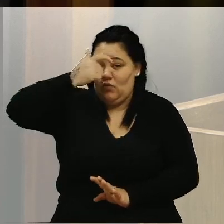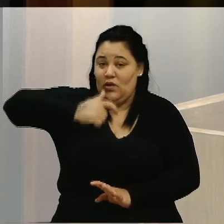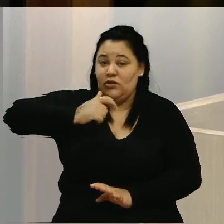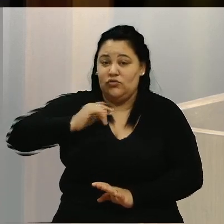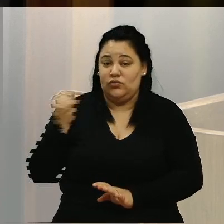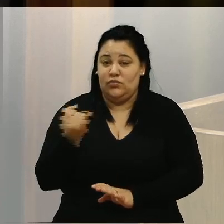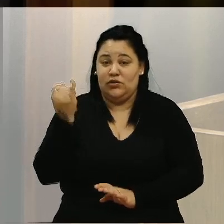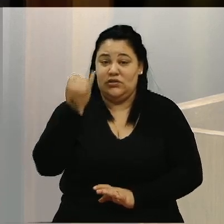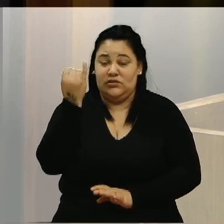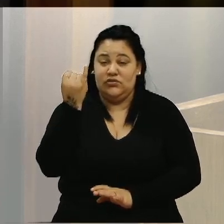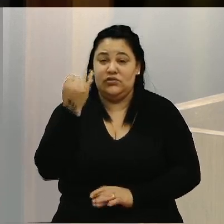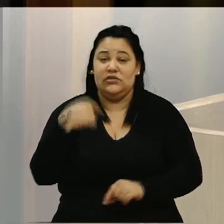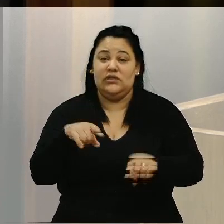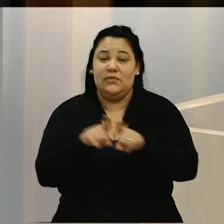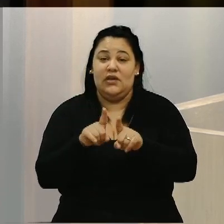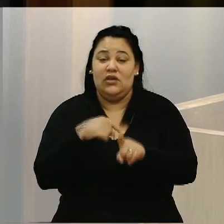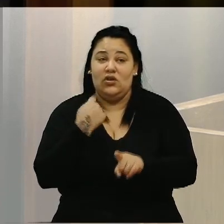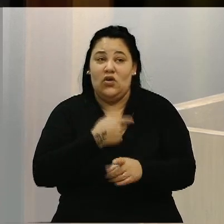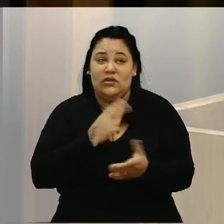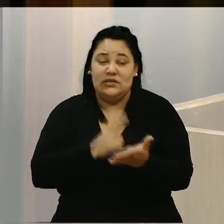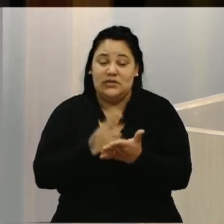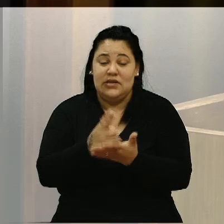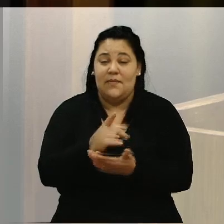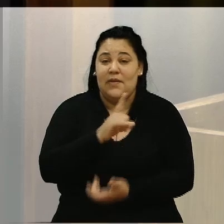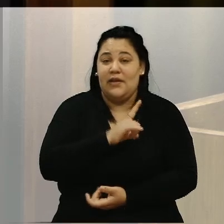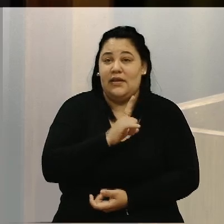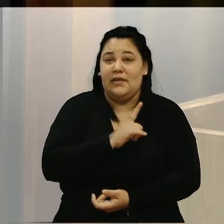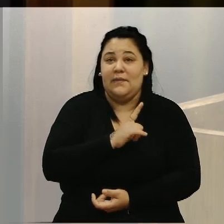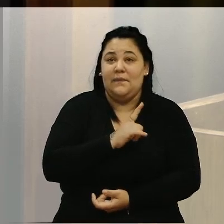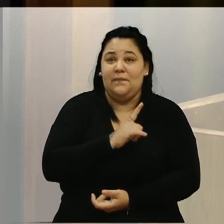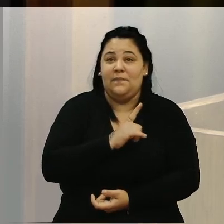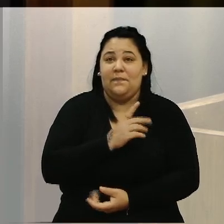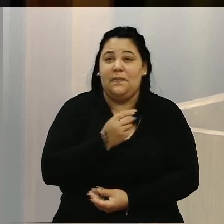importante a gente sempre ter a